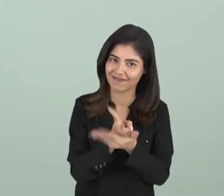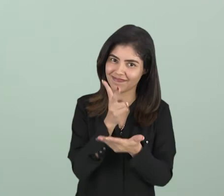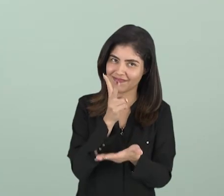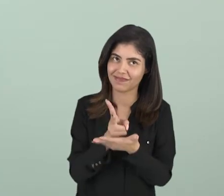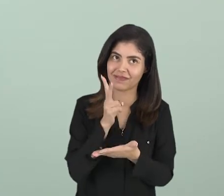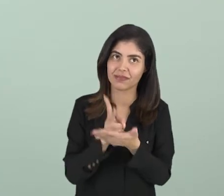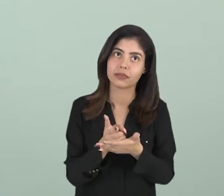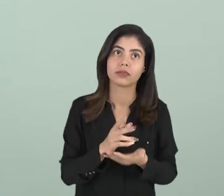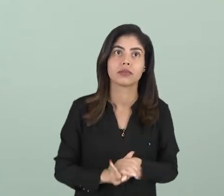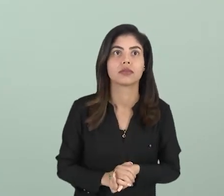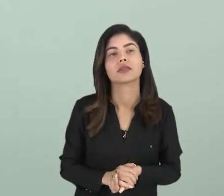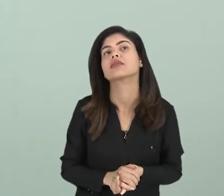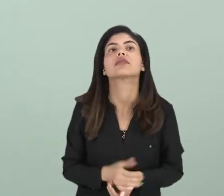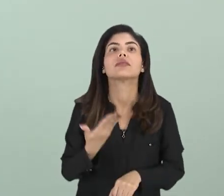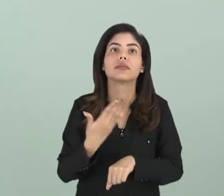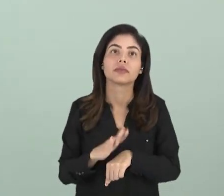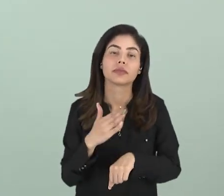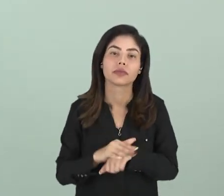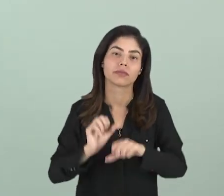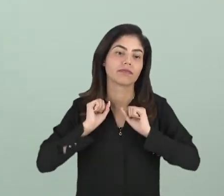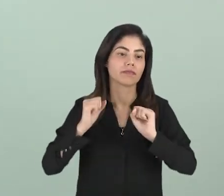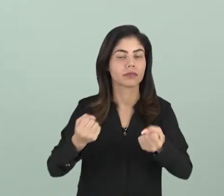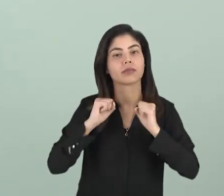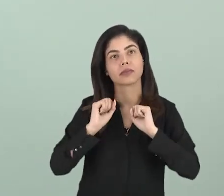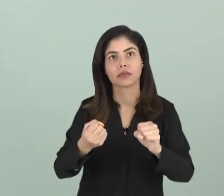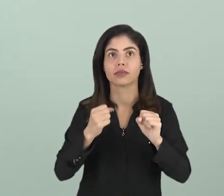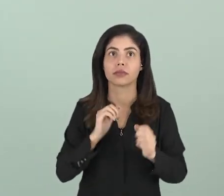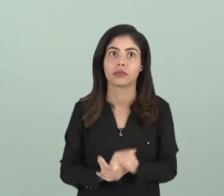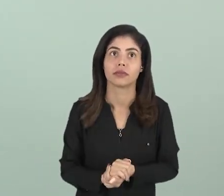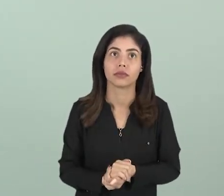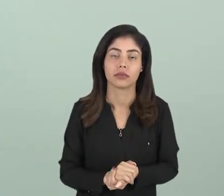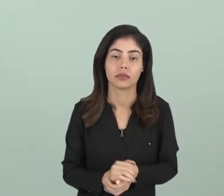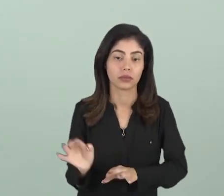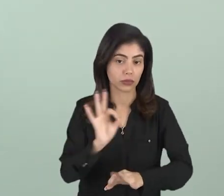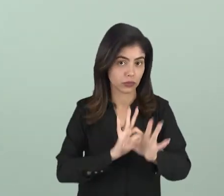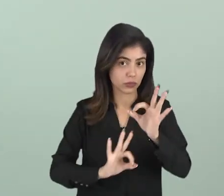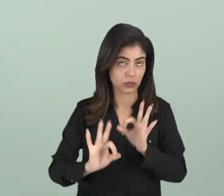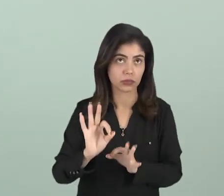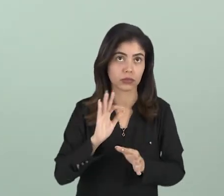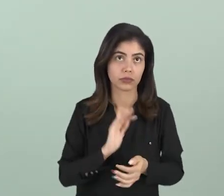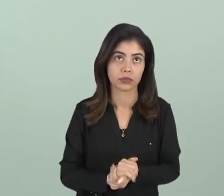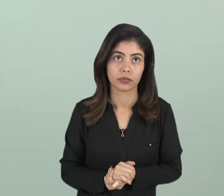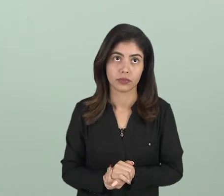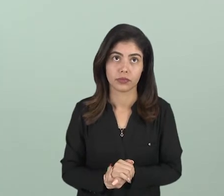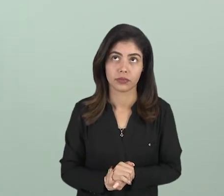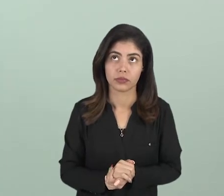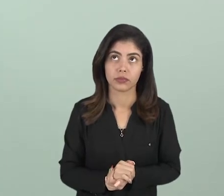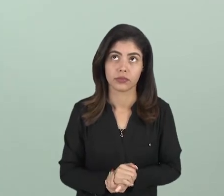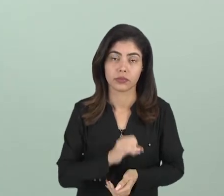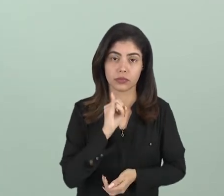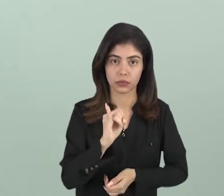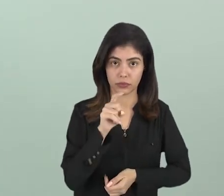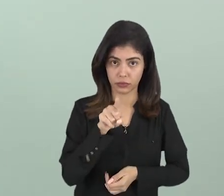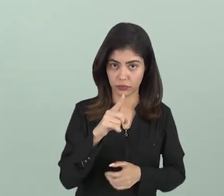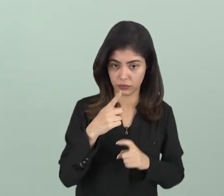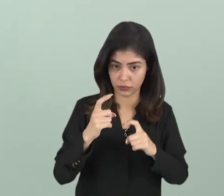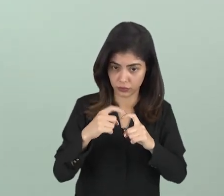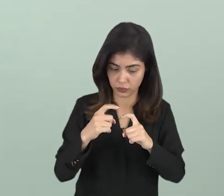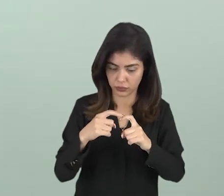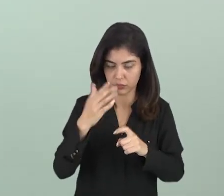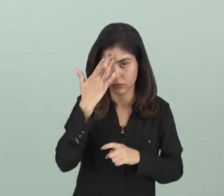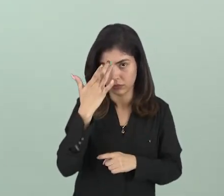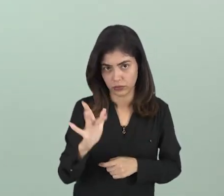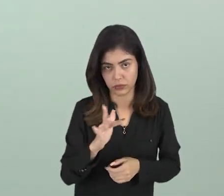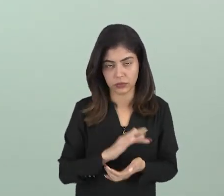água regularmente. Praticar atividades físicas de forma orientada. Se você não for ao médico